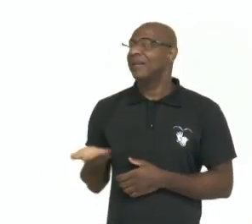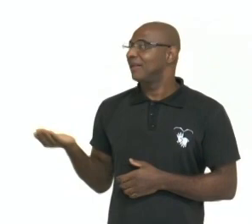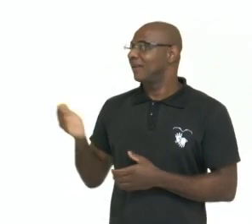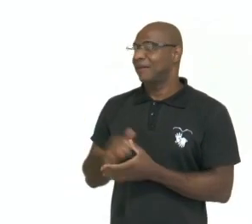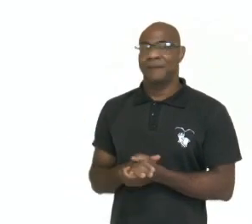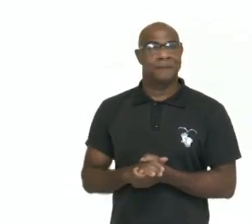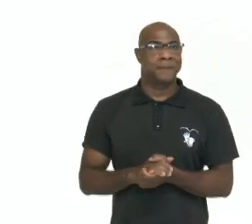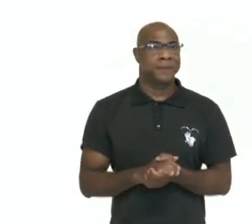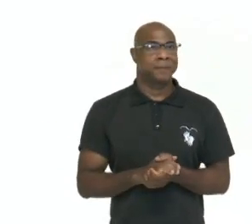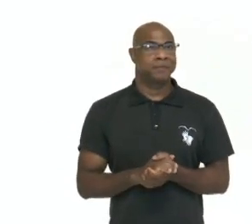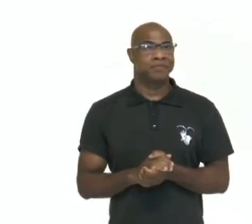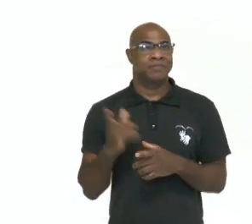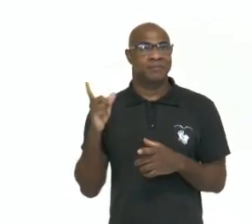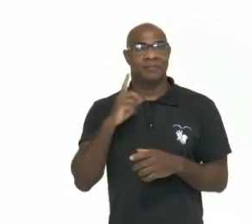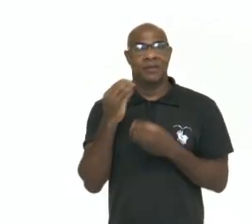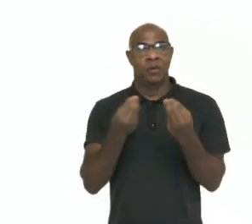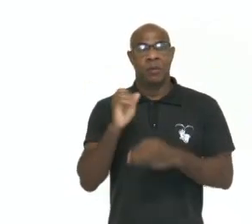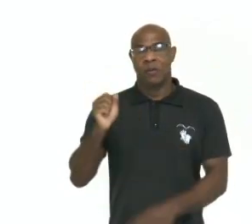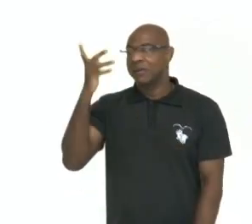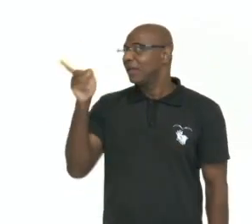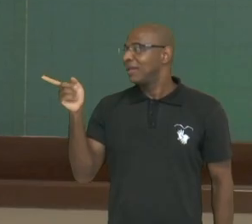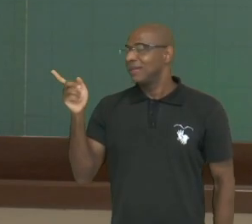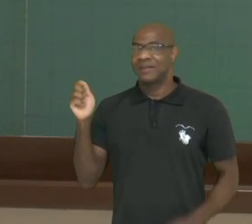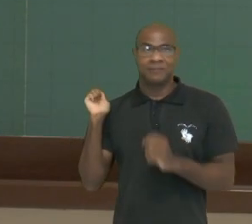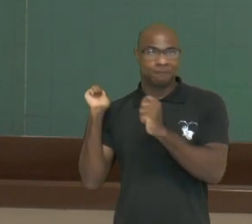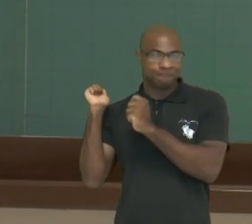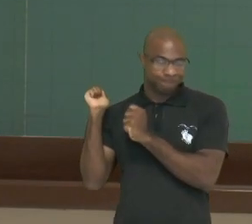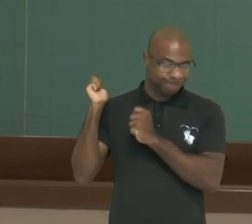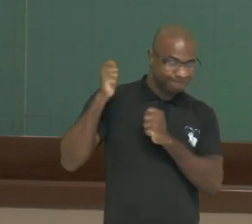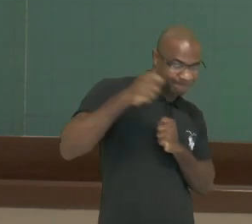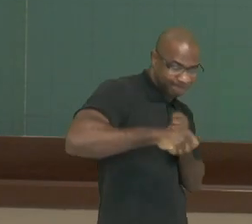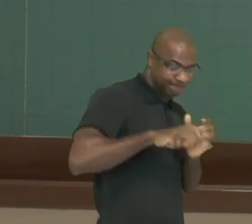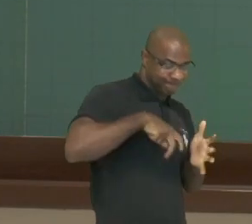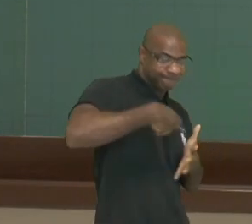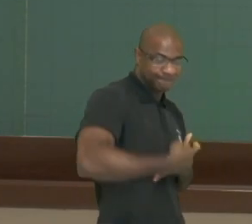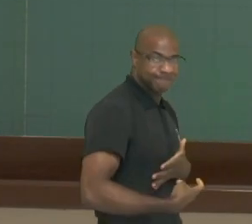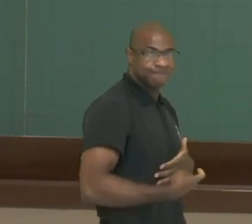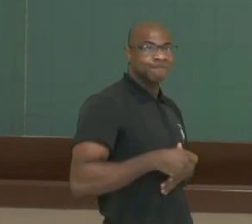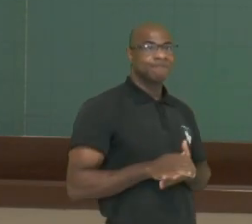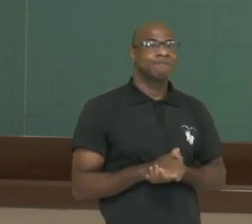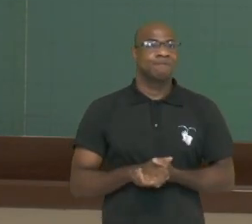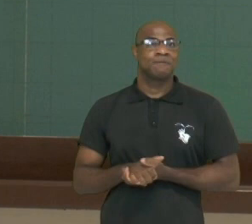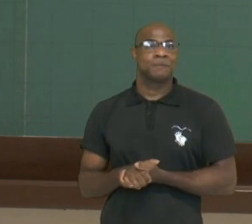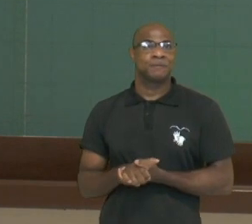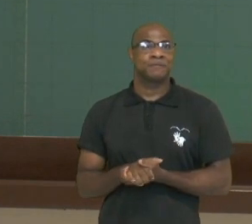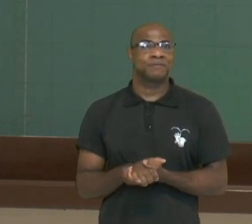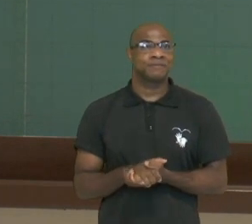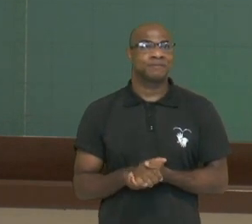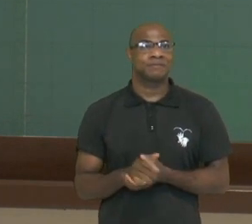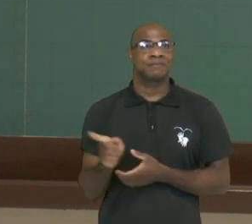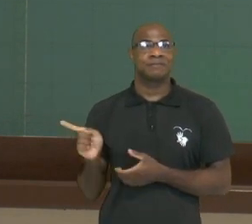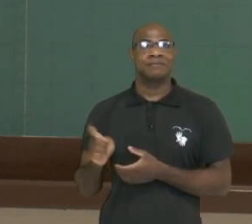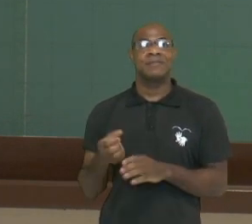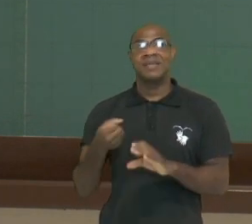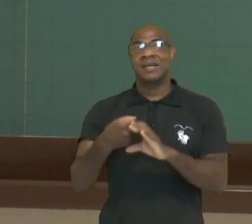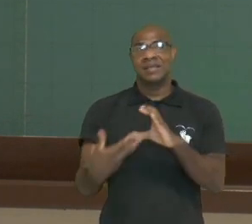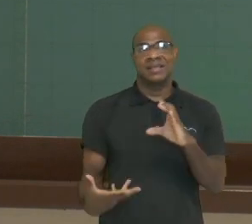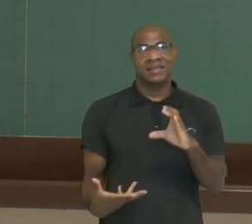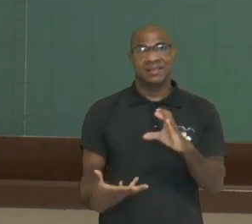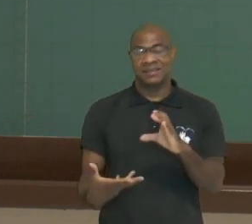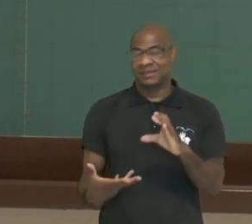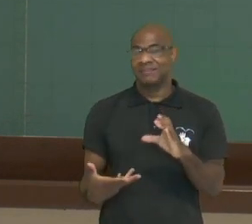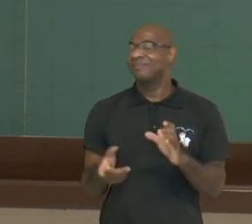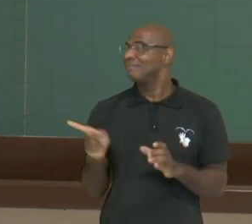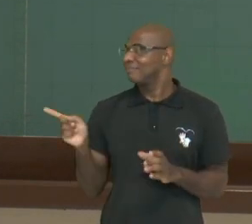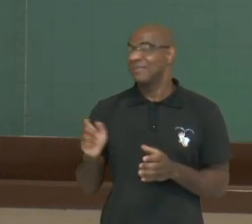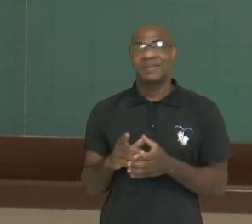queda, né? Então, como que ela acontece, certo? Então, aqui caracterizou bem o